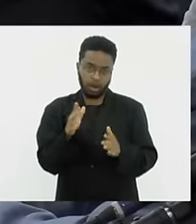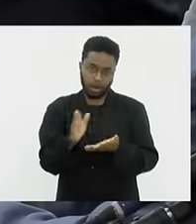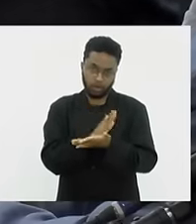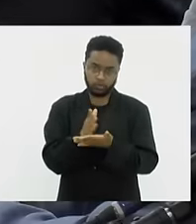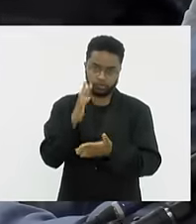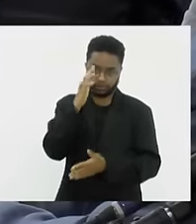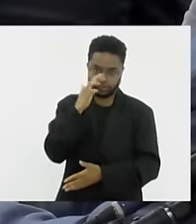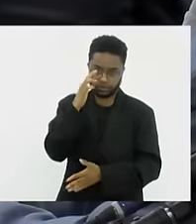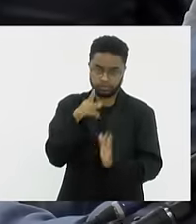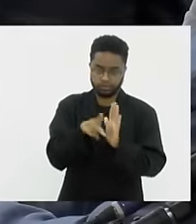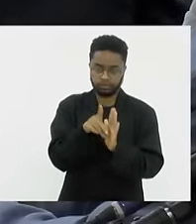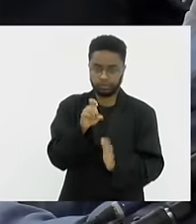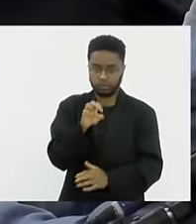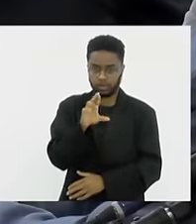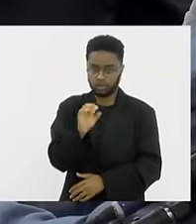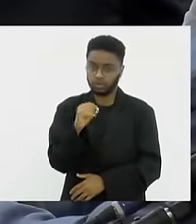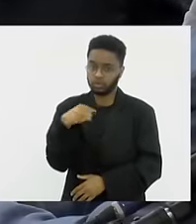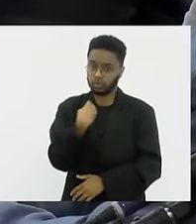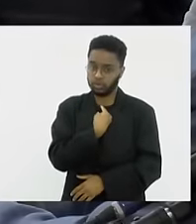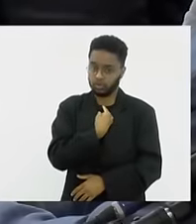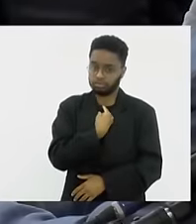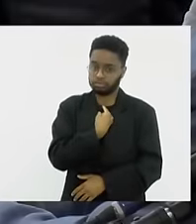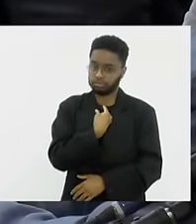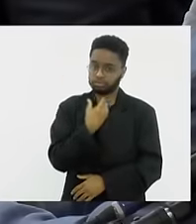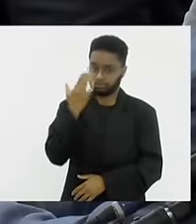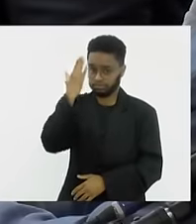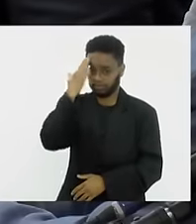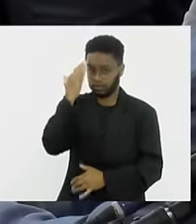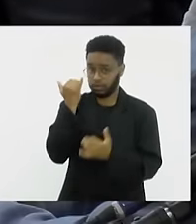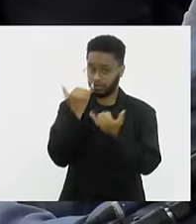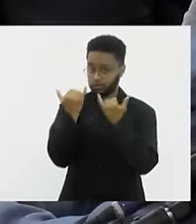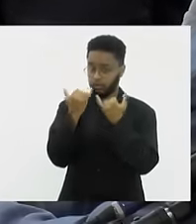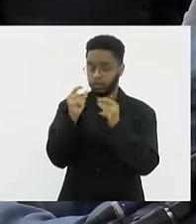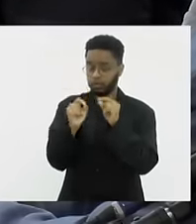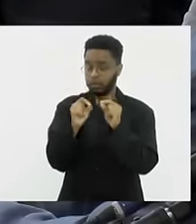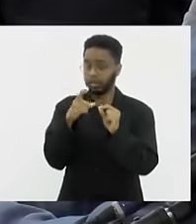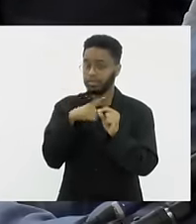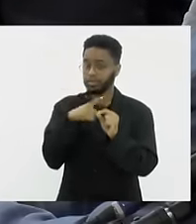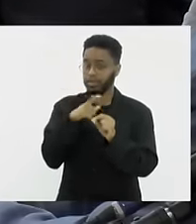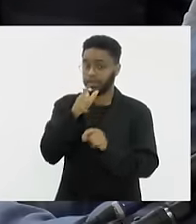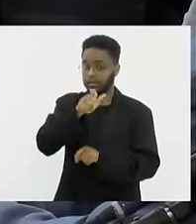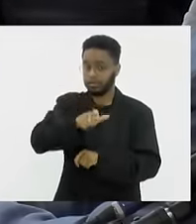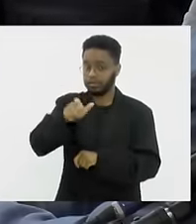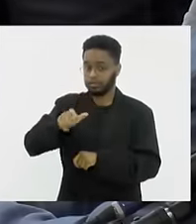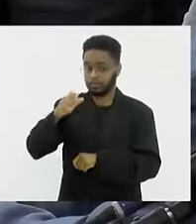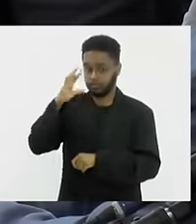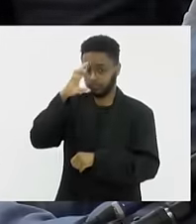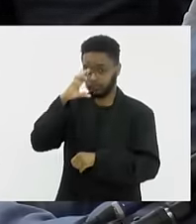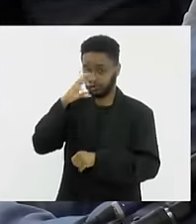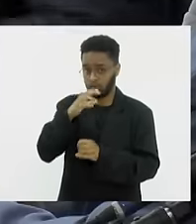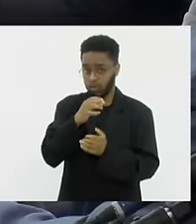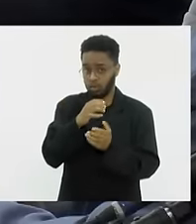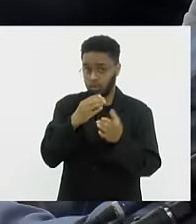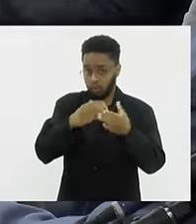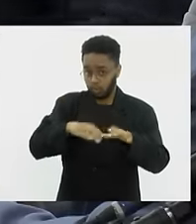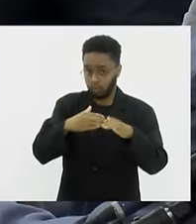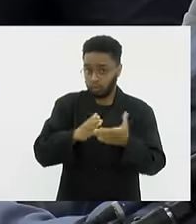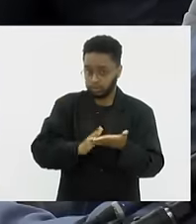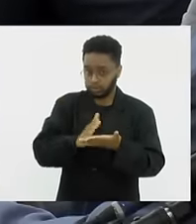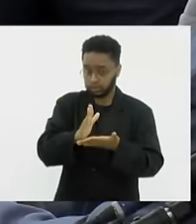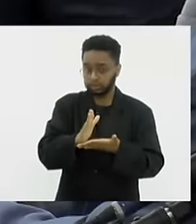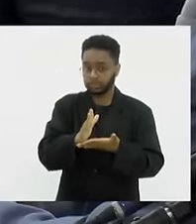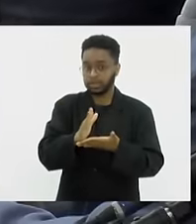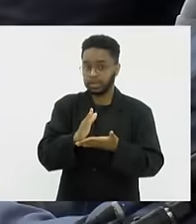tem ouvido alguns rumores que, inclusive, fiscais, né, que são concursados são coagidos pelo